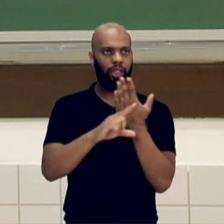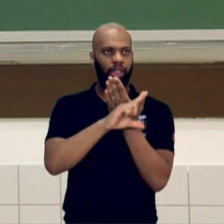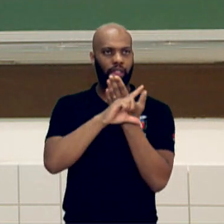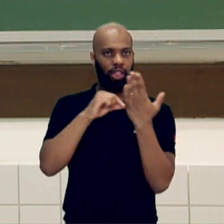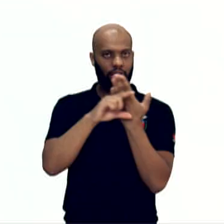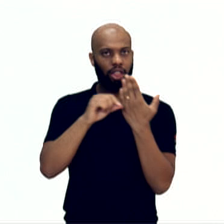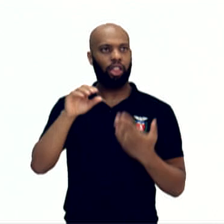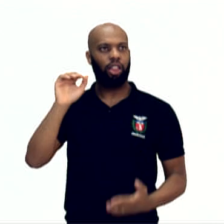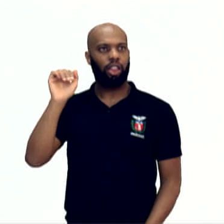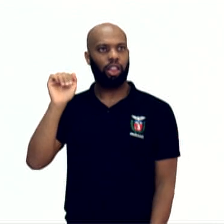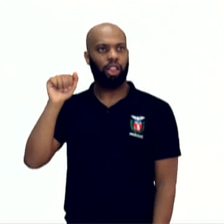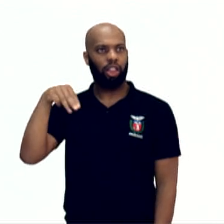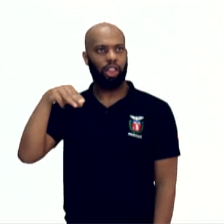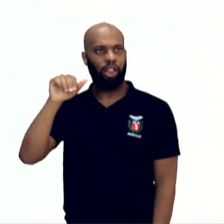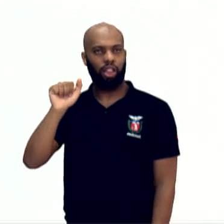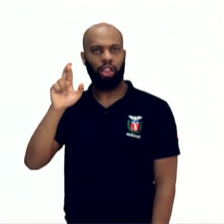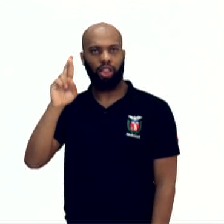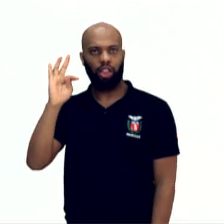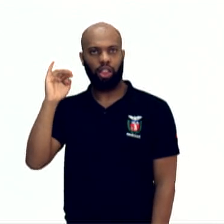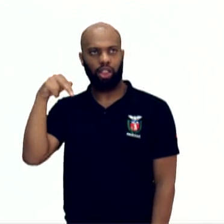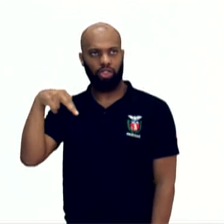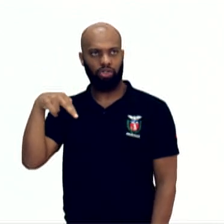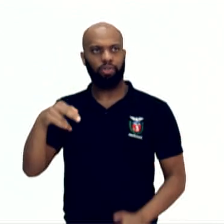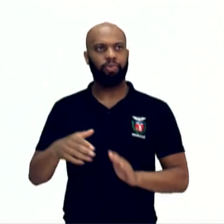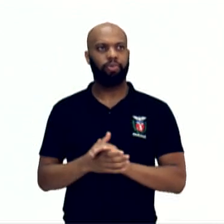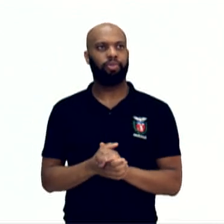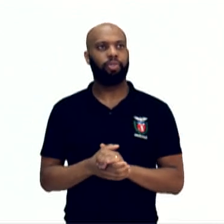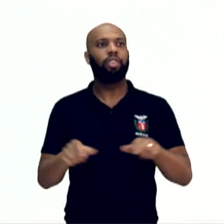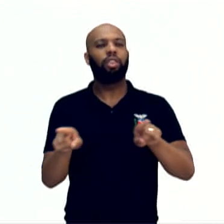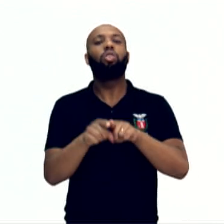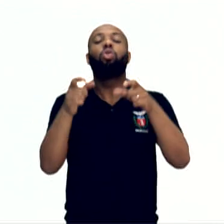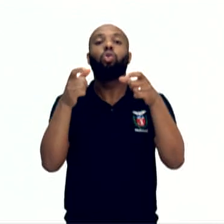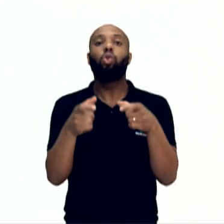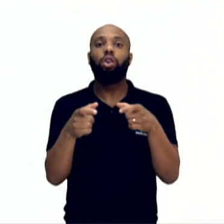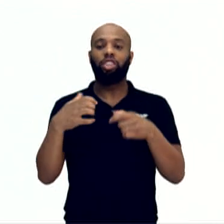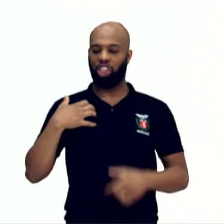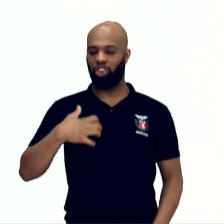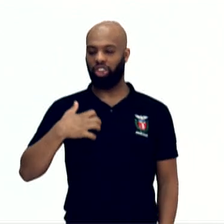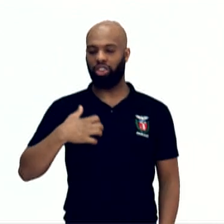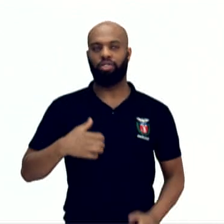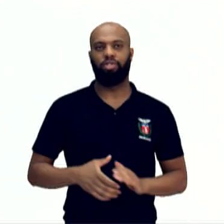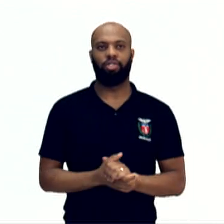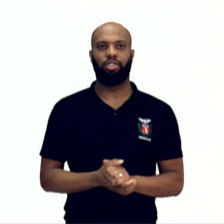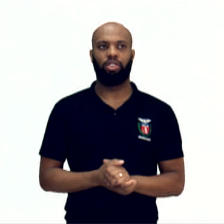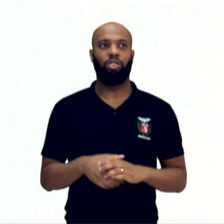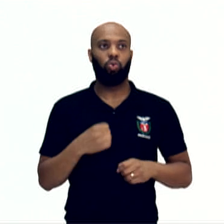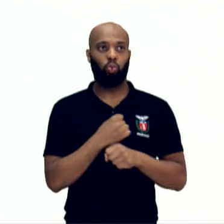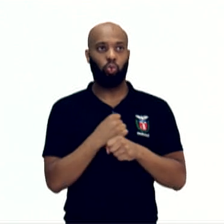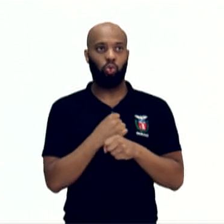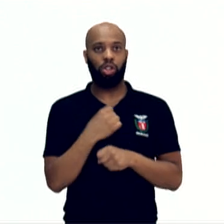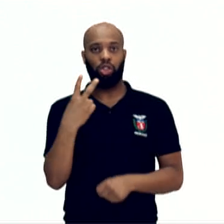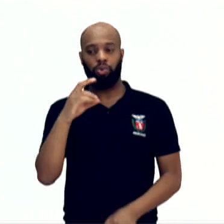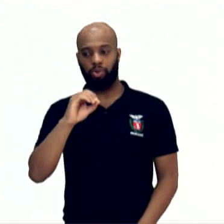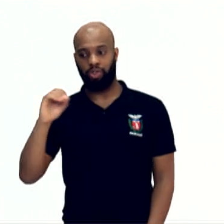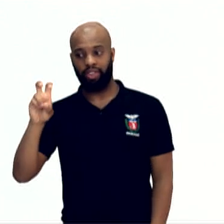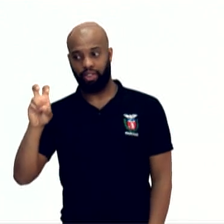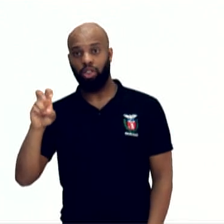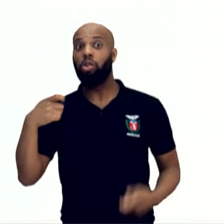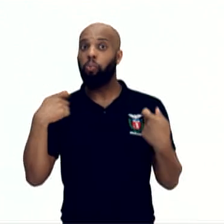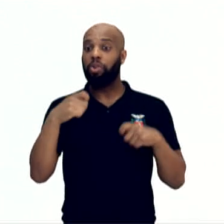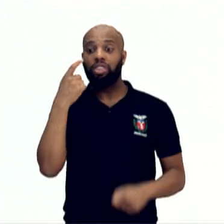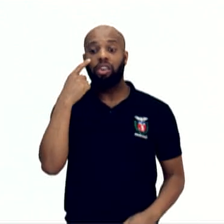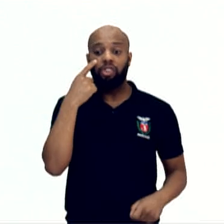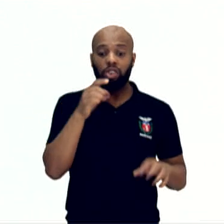Chaparrós, o Jornal de Buenos Aires, capital da Argentina, o ano de 2005. Eu preciso entender esse contexto. Olha